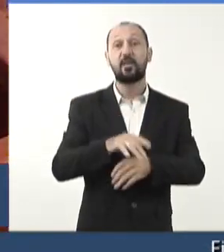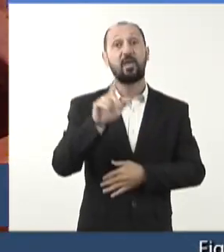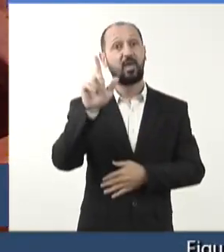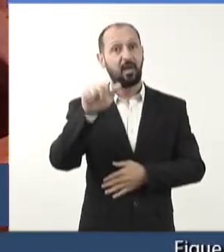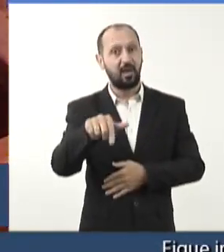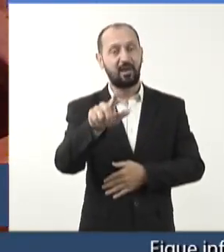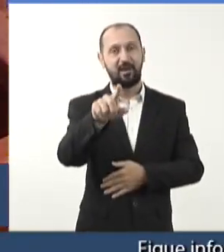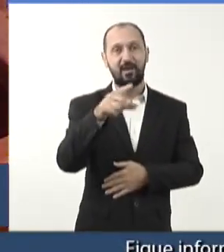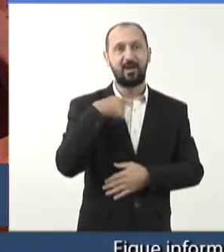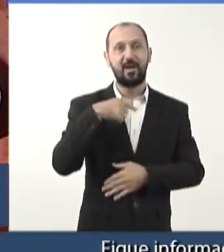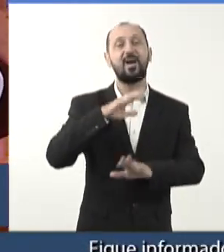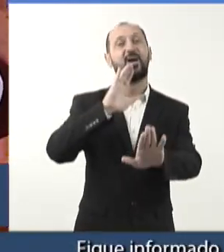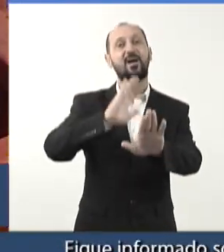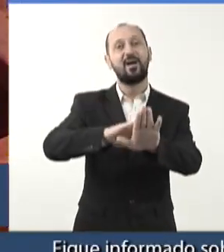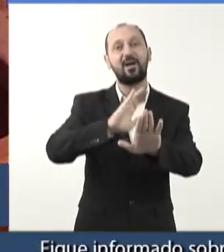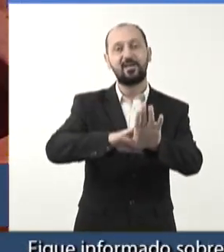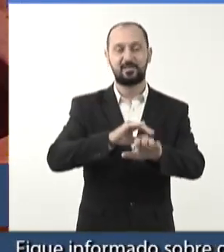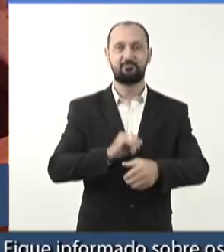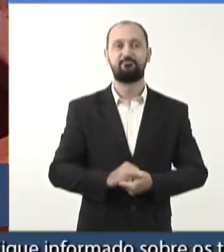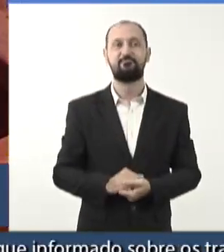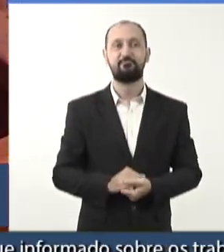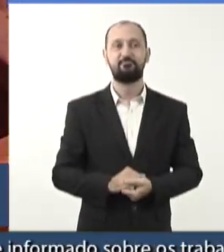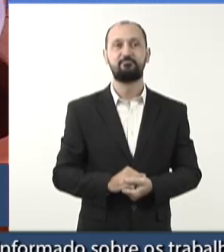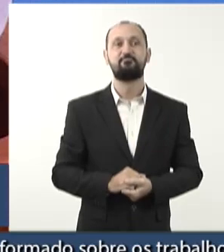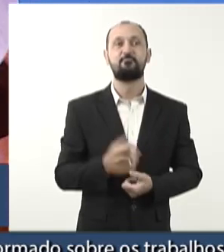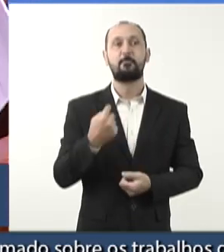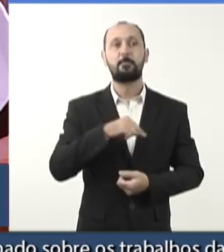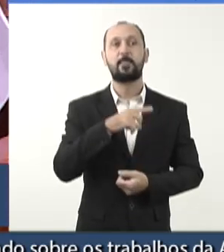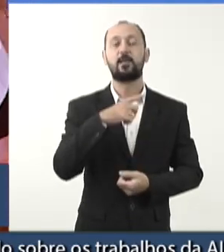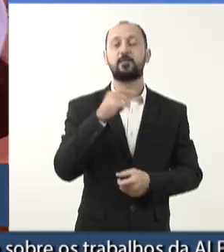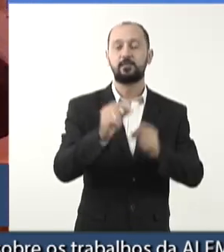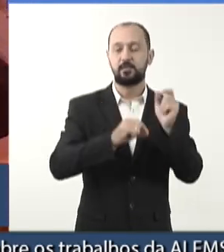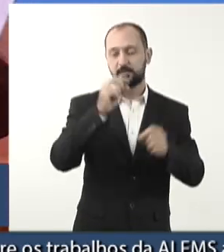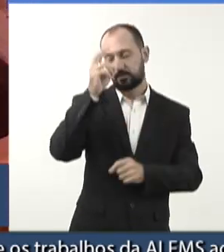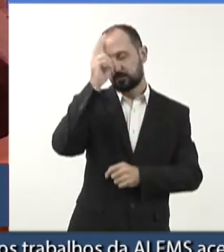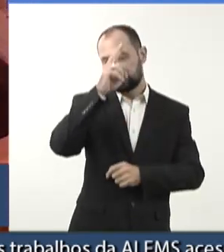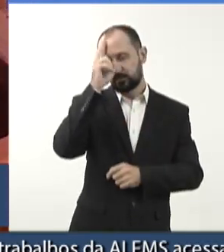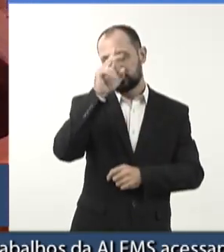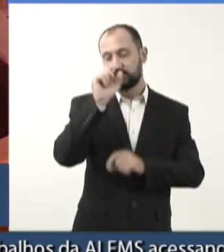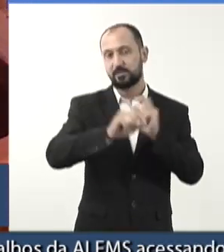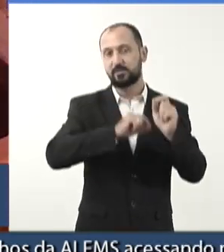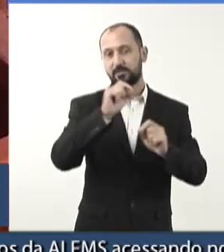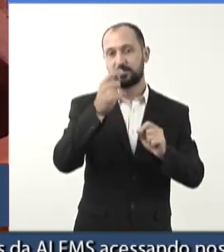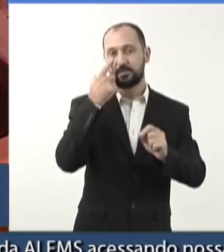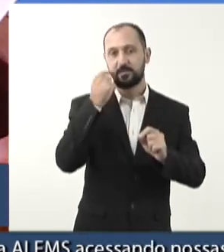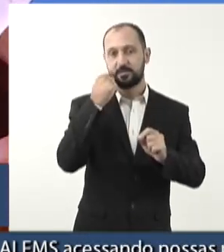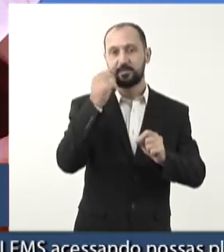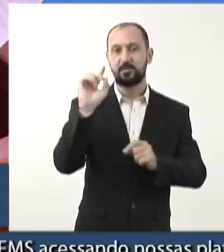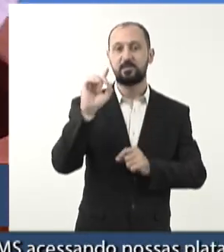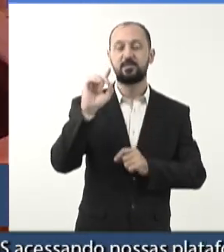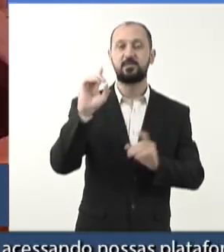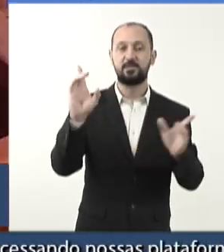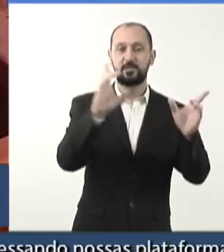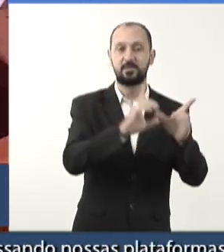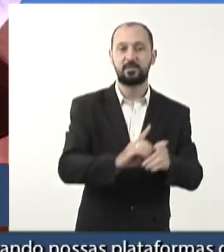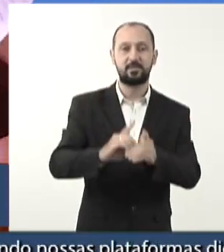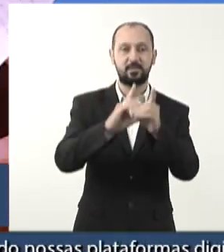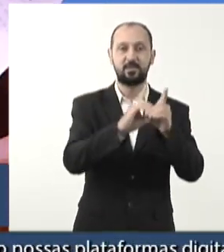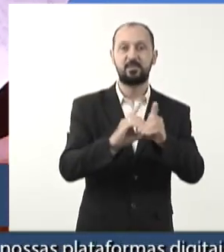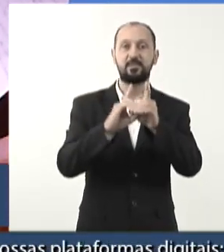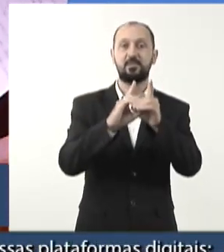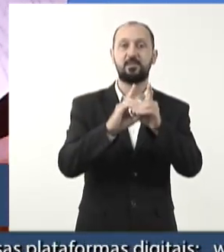Isso é ideológico. E nós temos que lembrar que não existe democracia